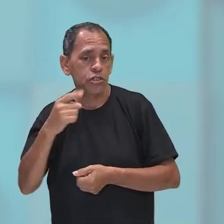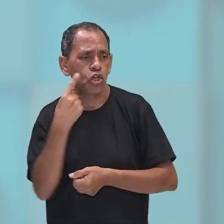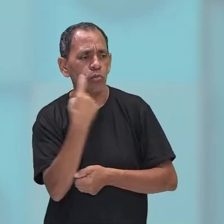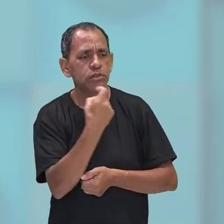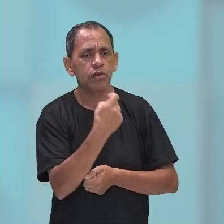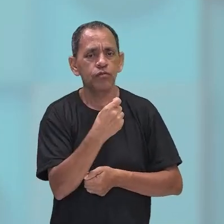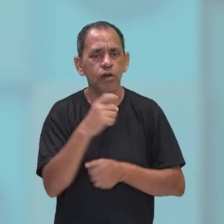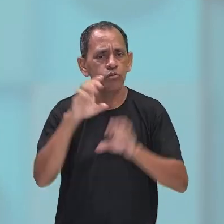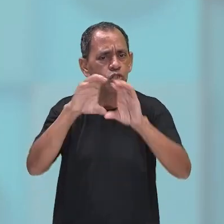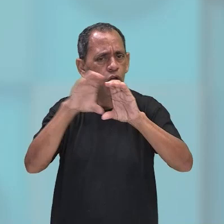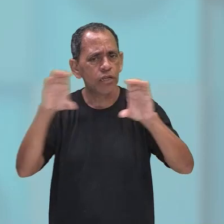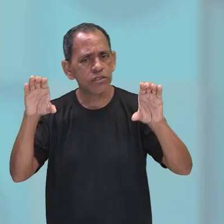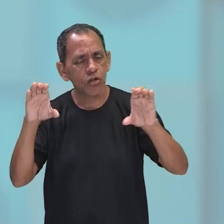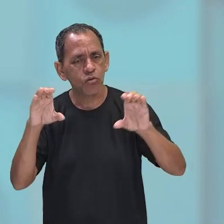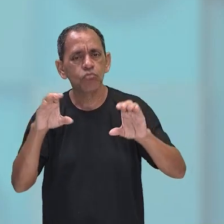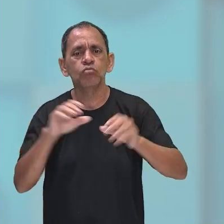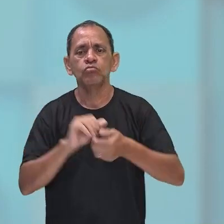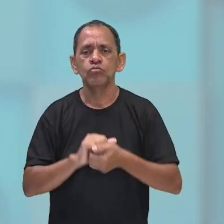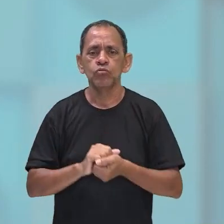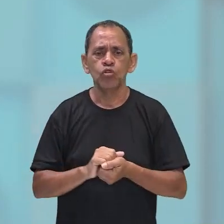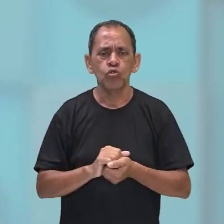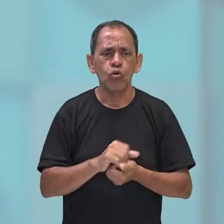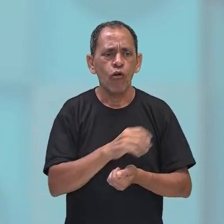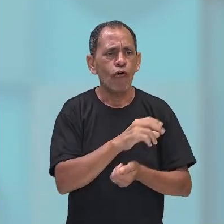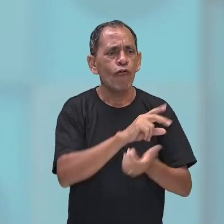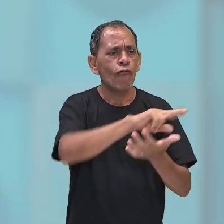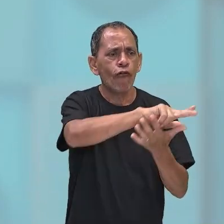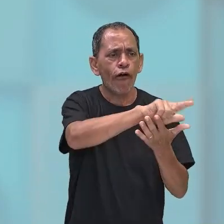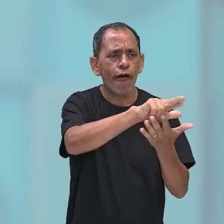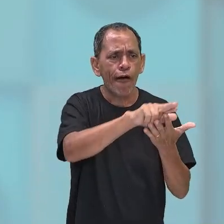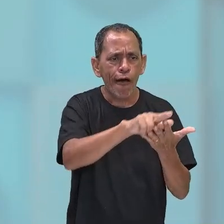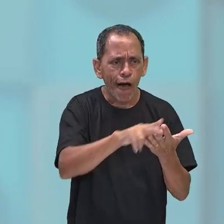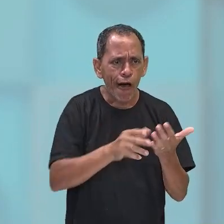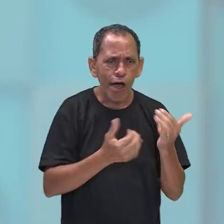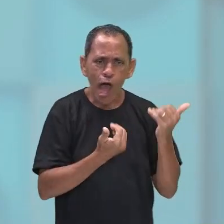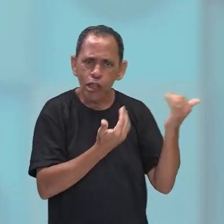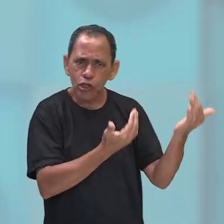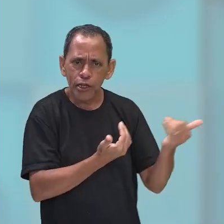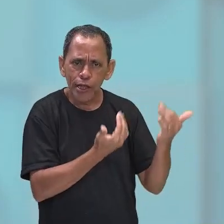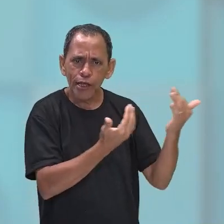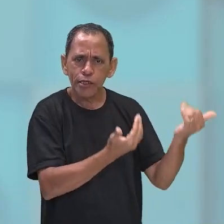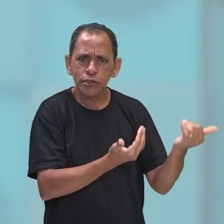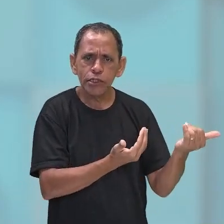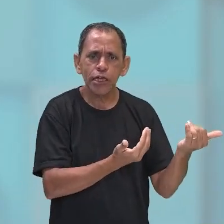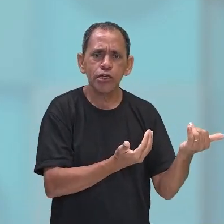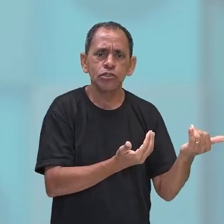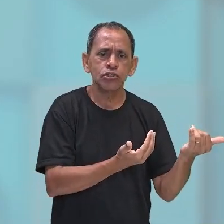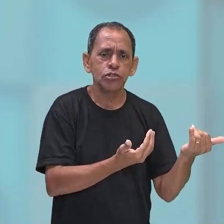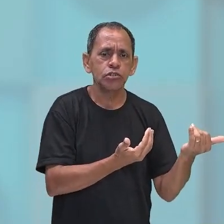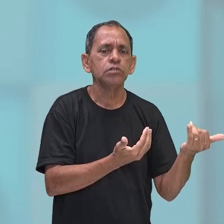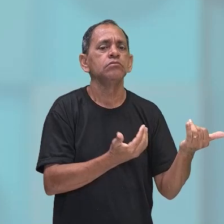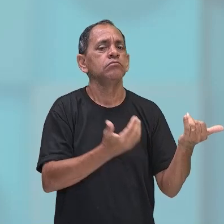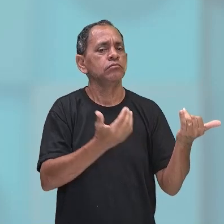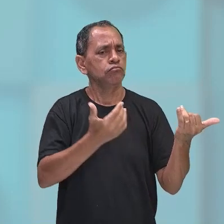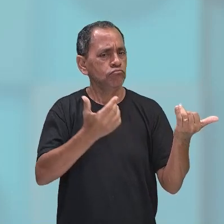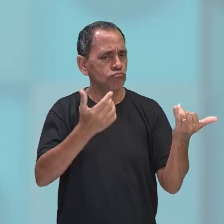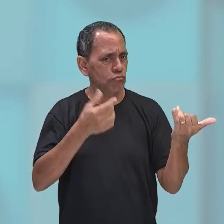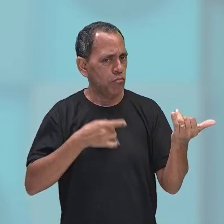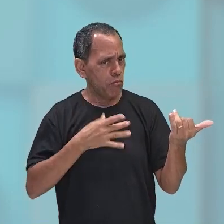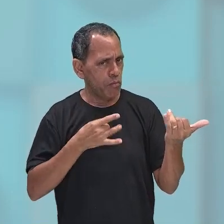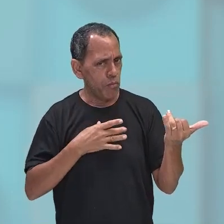muitos adolescentes não temem o perigo. Se eu retiro o não, ok? Eu vou ter uma oração,